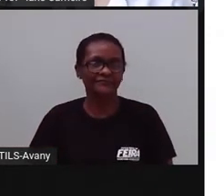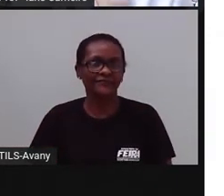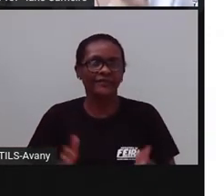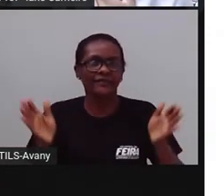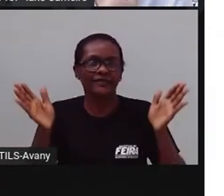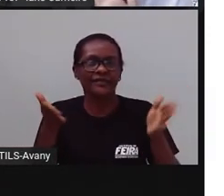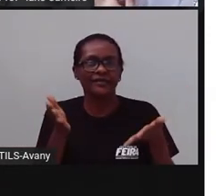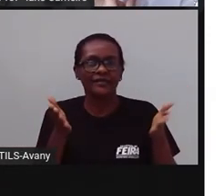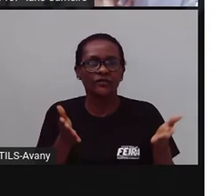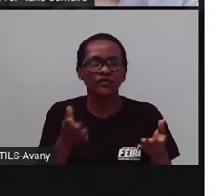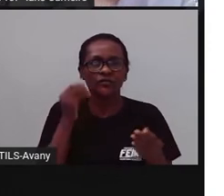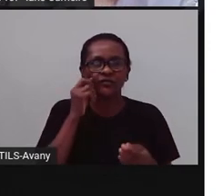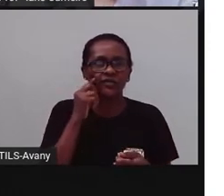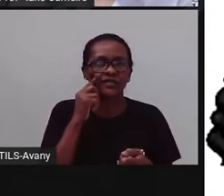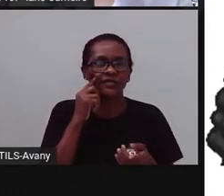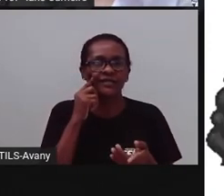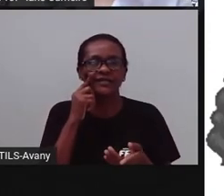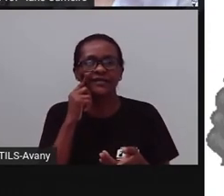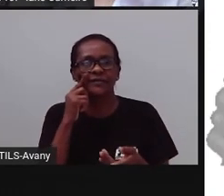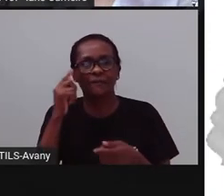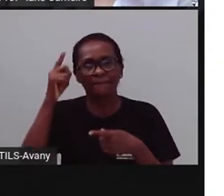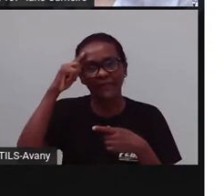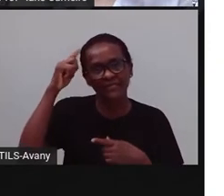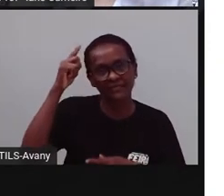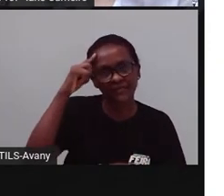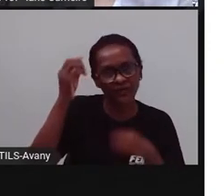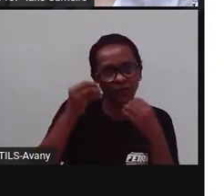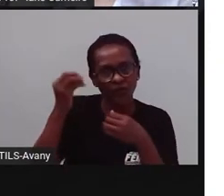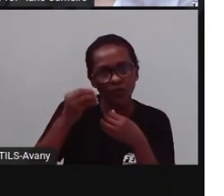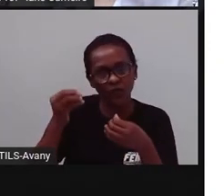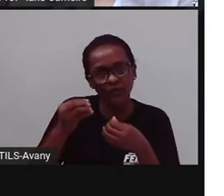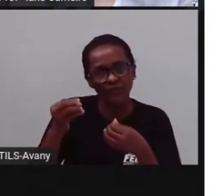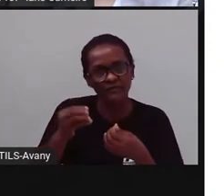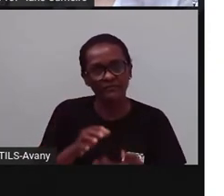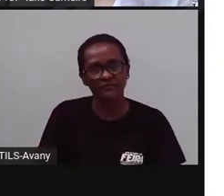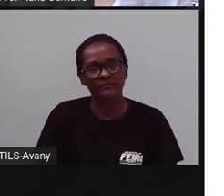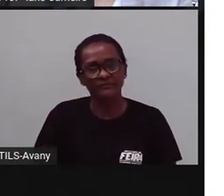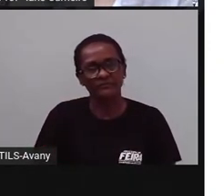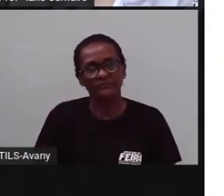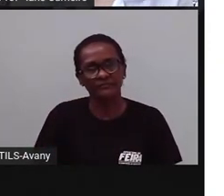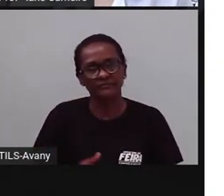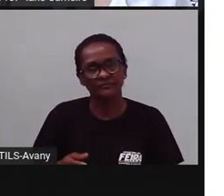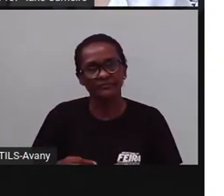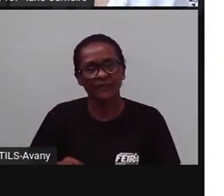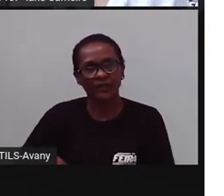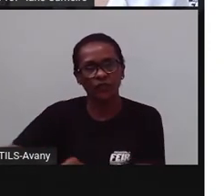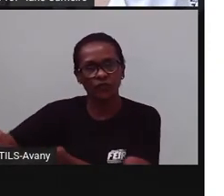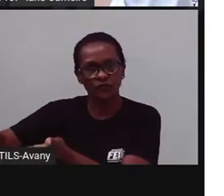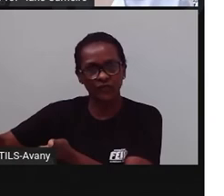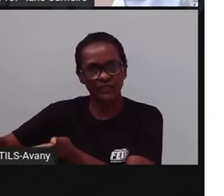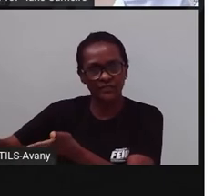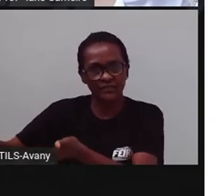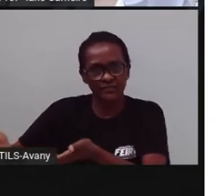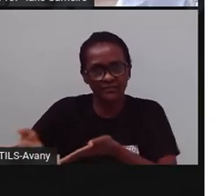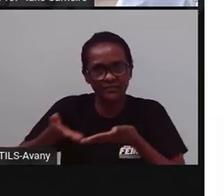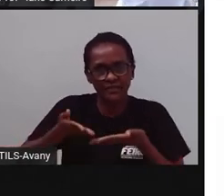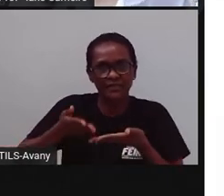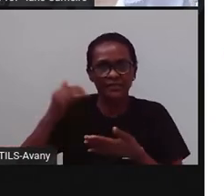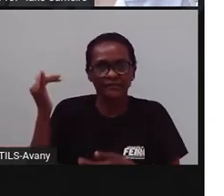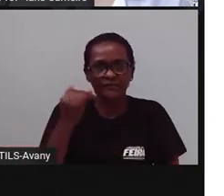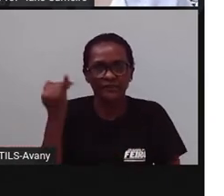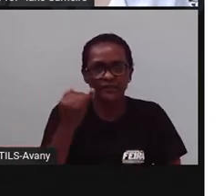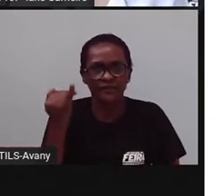analisar alguns convites né então para o trouxe aqui ó esse convite né Qual é a motivação